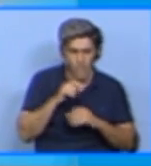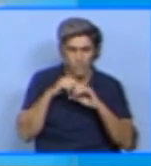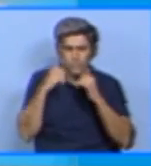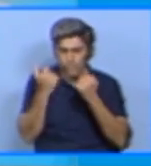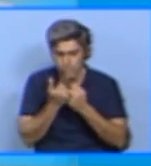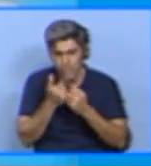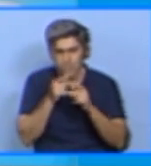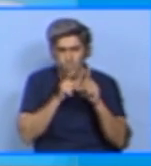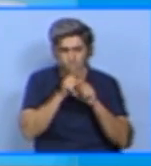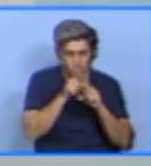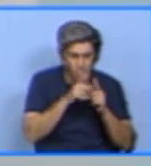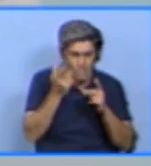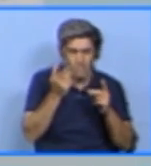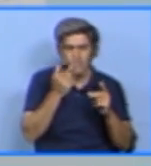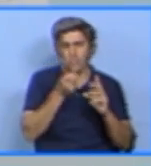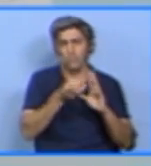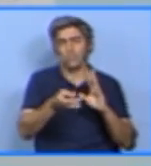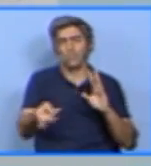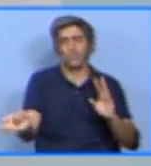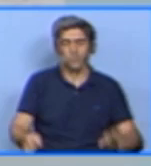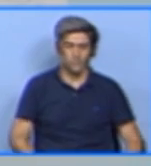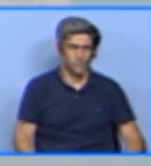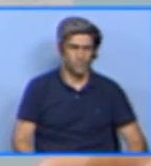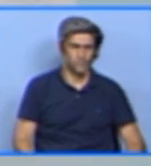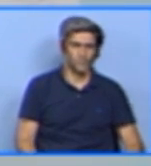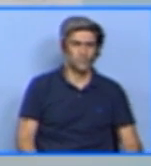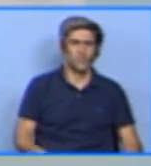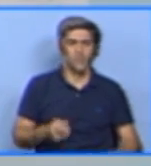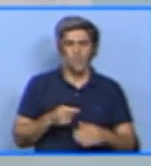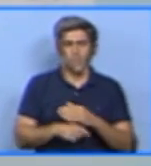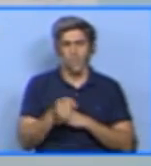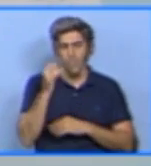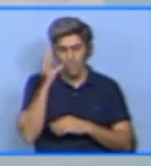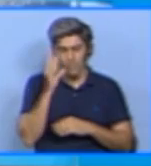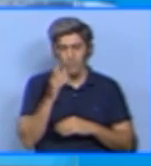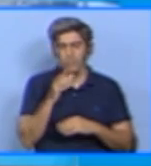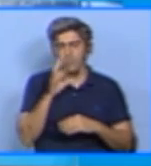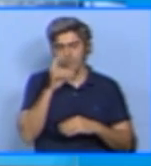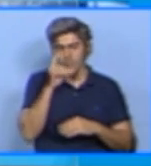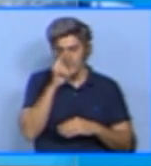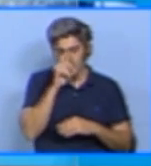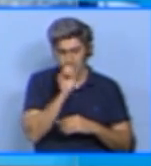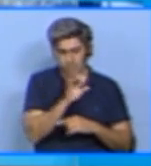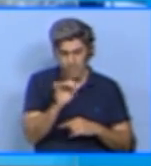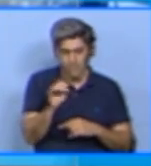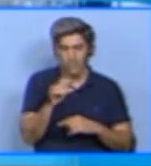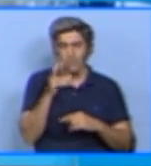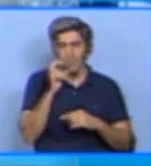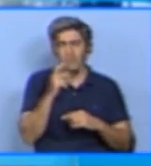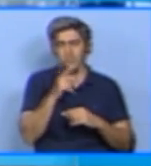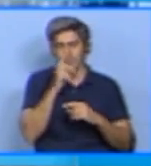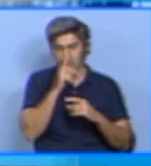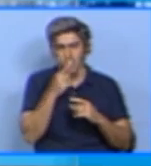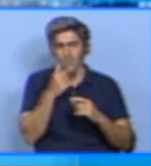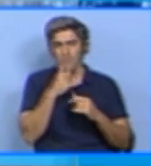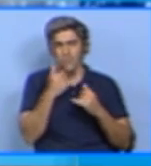sociais, políticas, e uma corrupção só se aguenta com a mentira, e a mentira só se aguenta com a violência. E